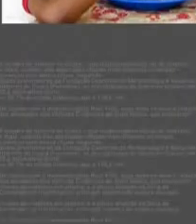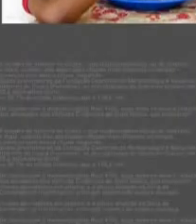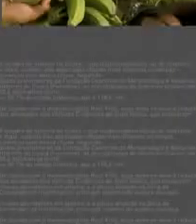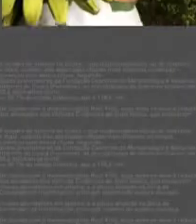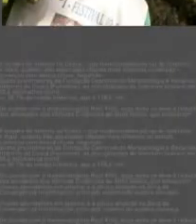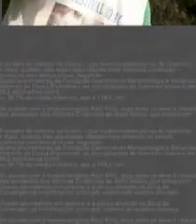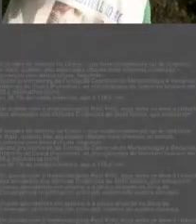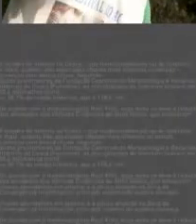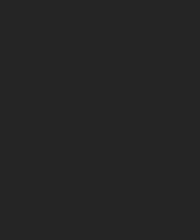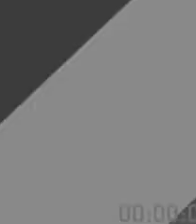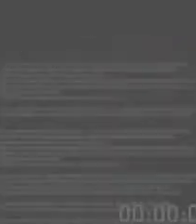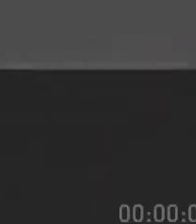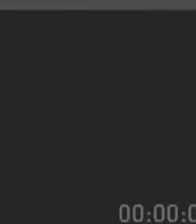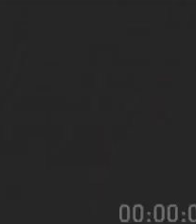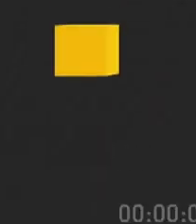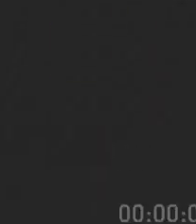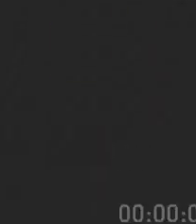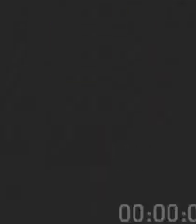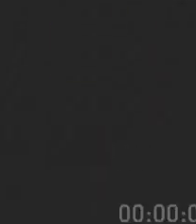a luta